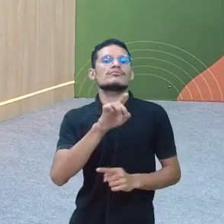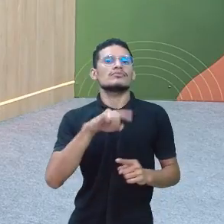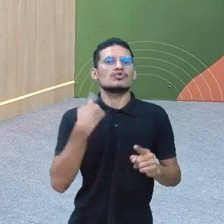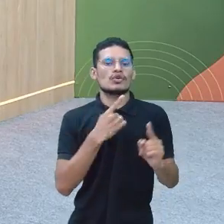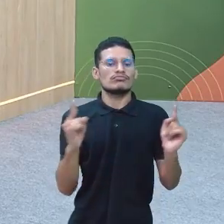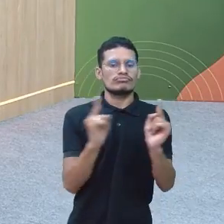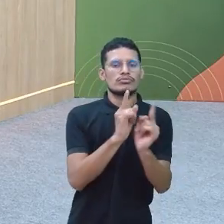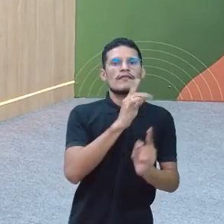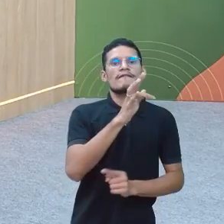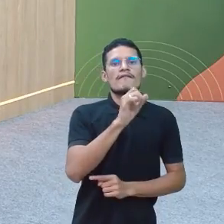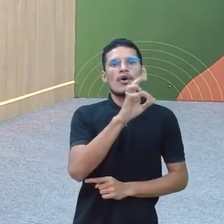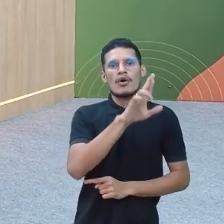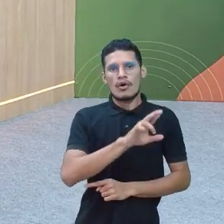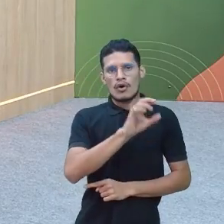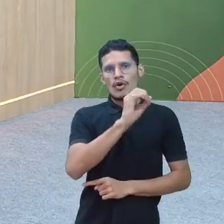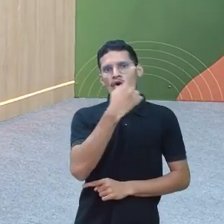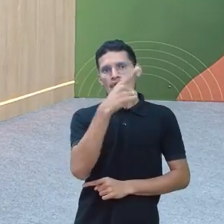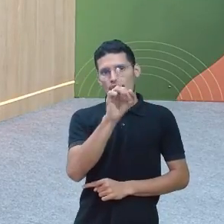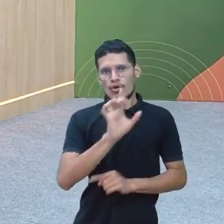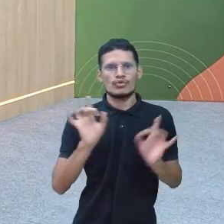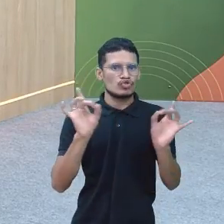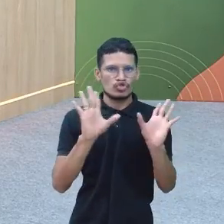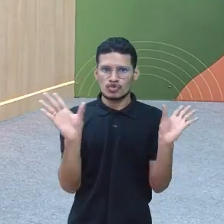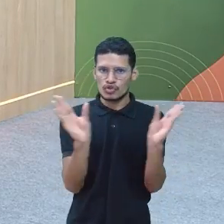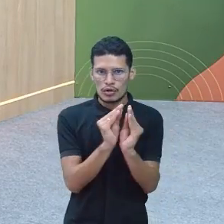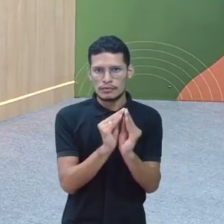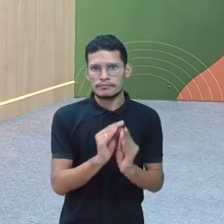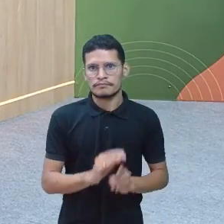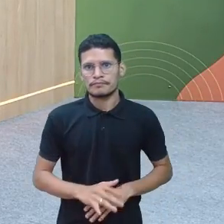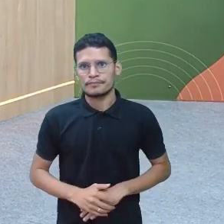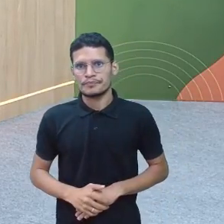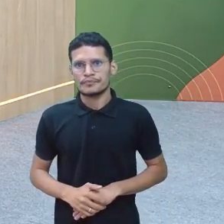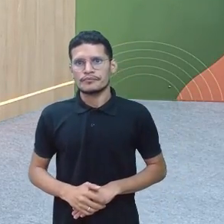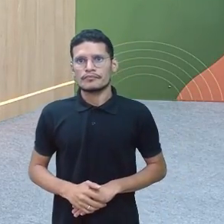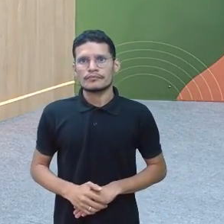Tranquilo? Vamos seguir mais um pouco.